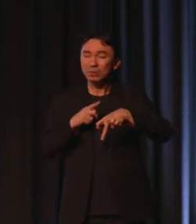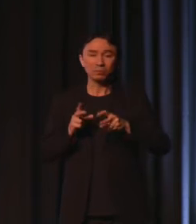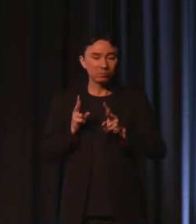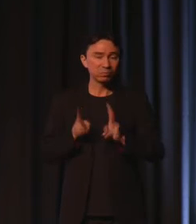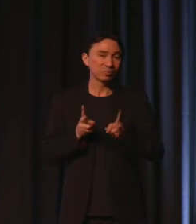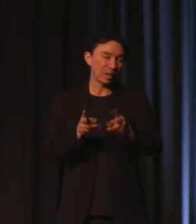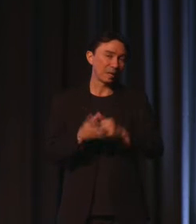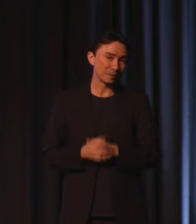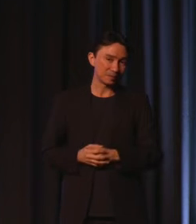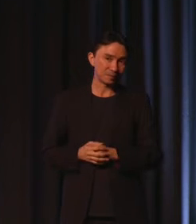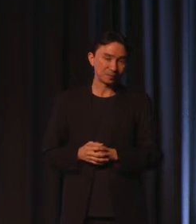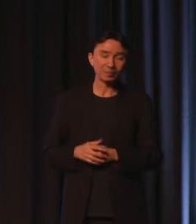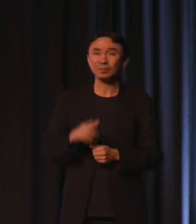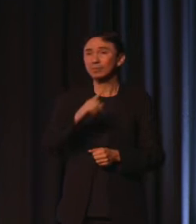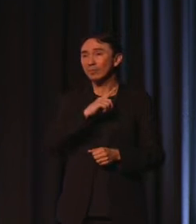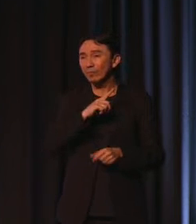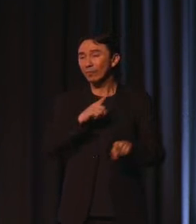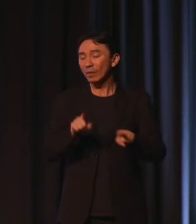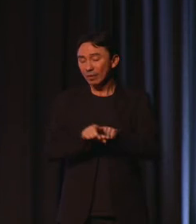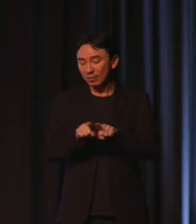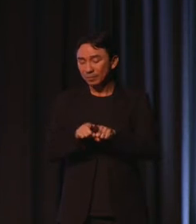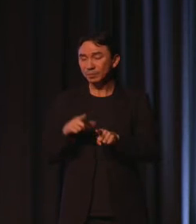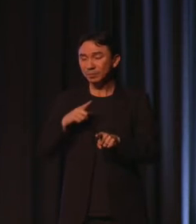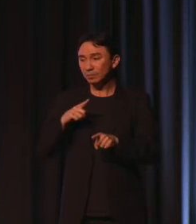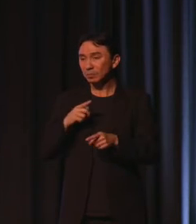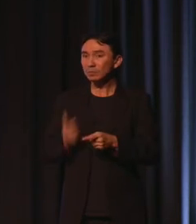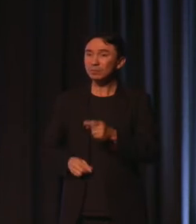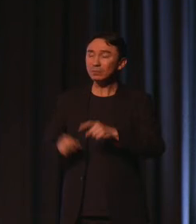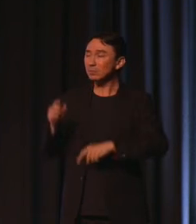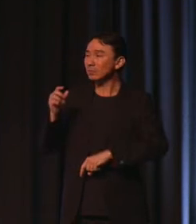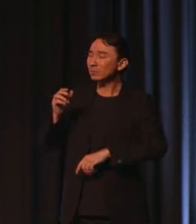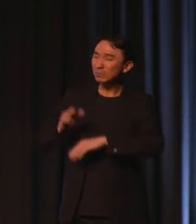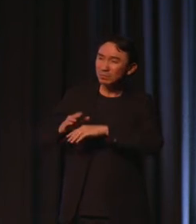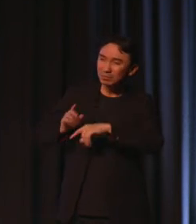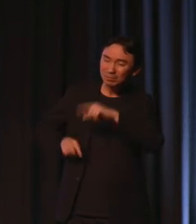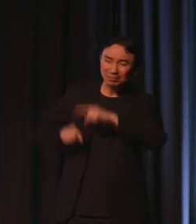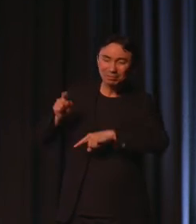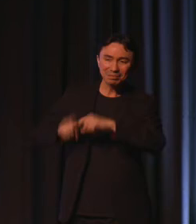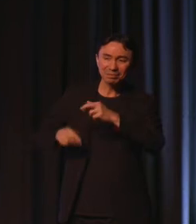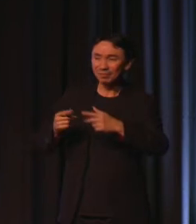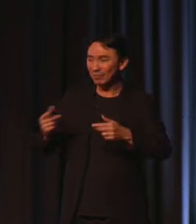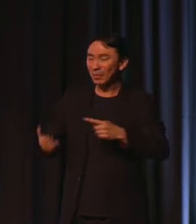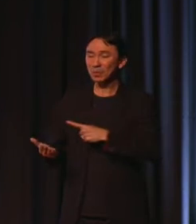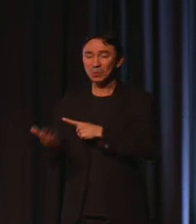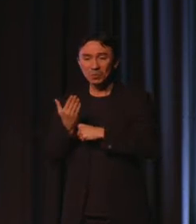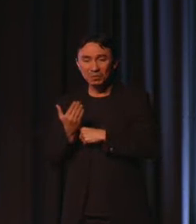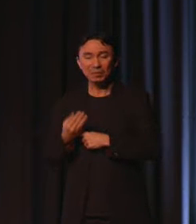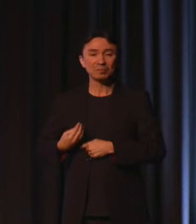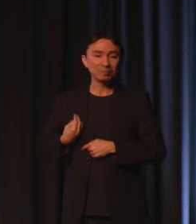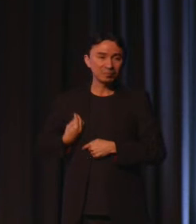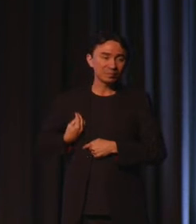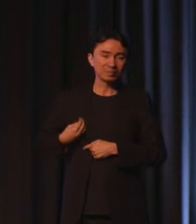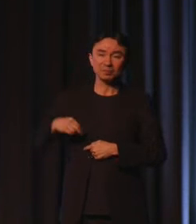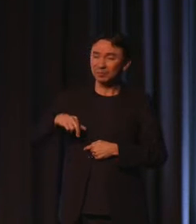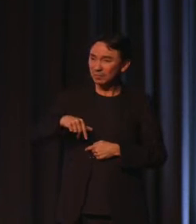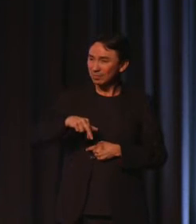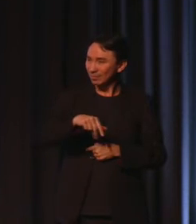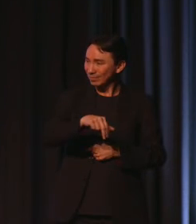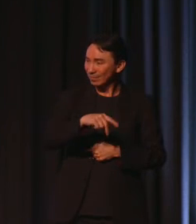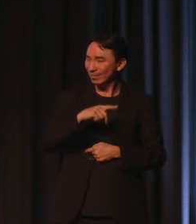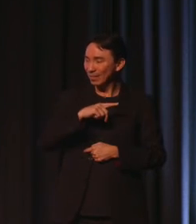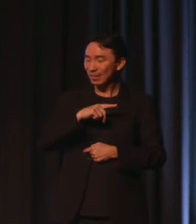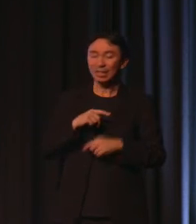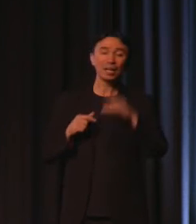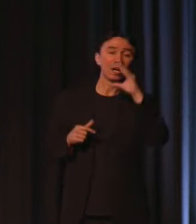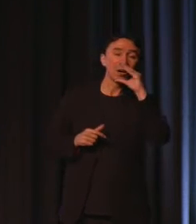equipamentos que ajudam na mobilidade, né, nos últimos 12 meses. Adulto chega a 29, infantil chega a 12. Basicamente, quando a gente olha para o